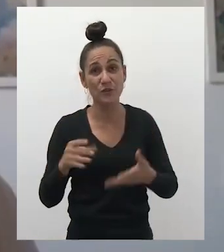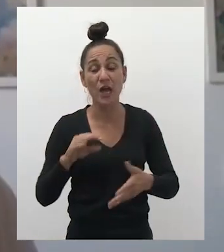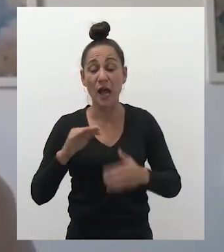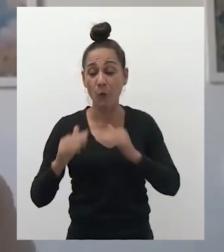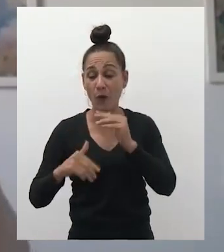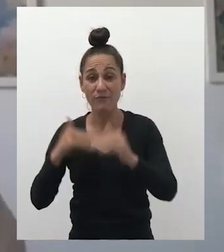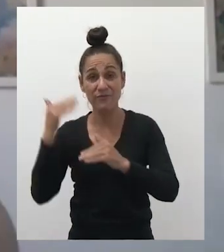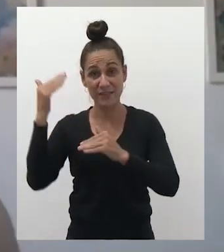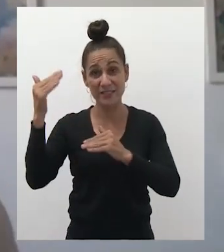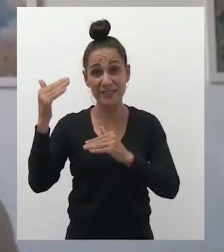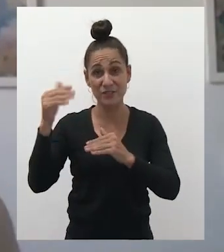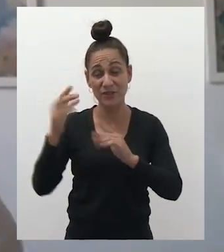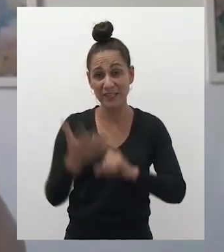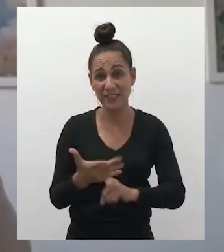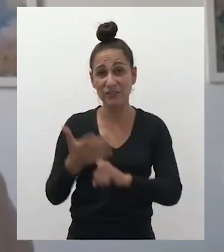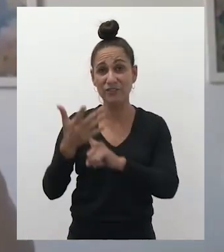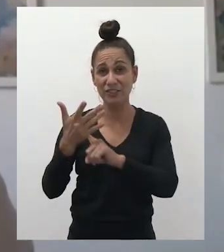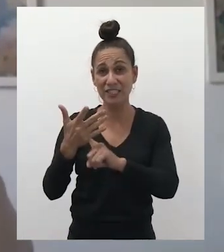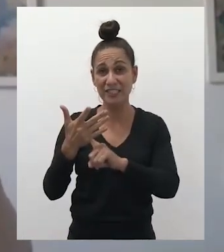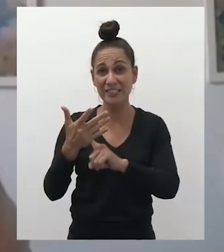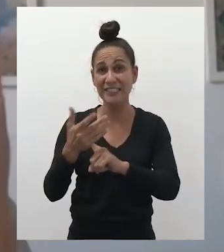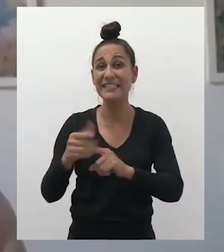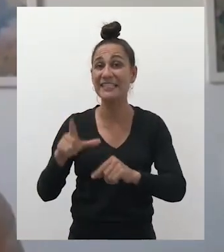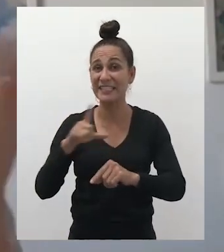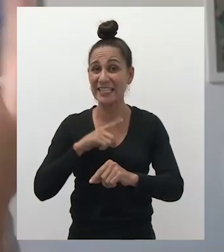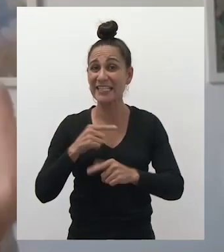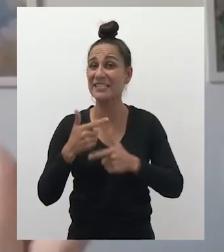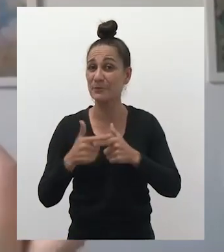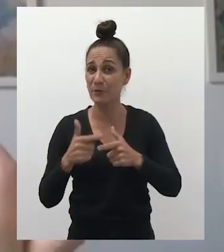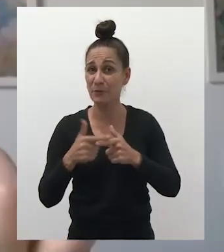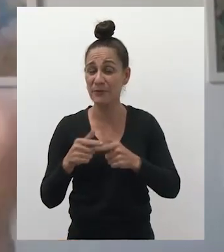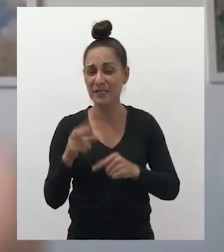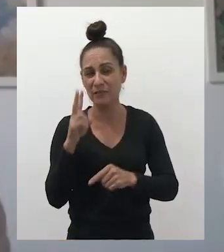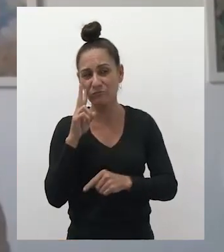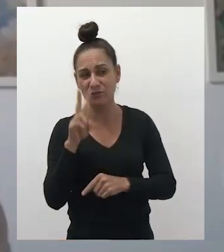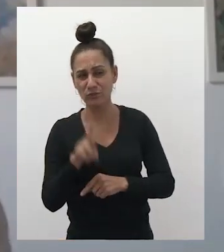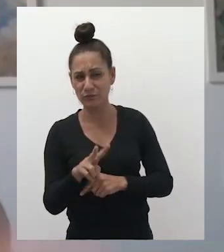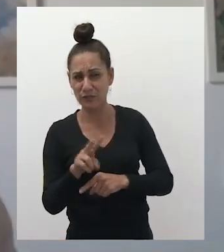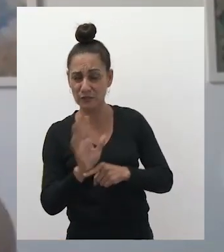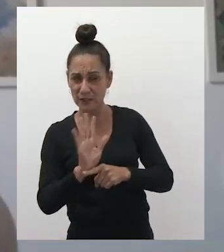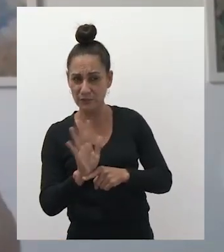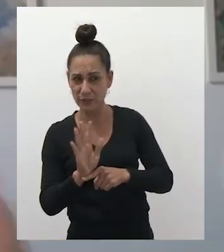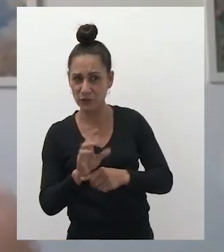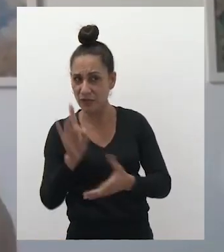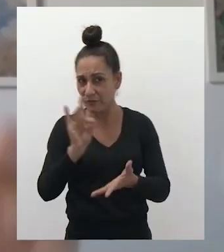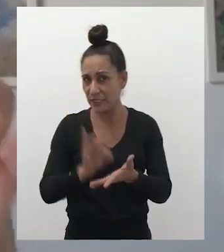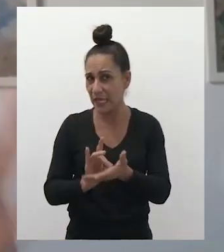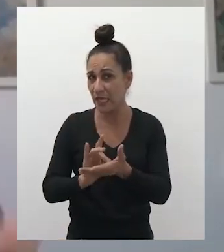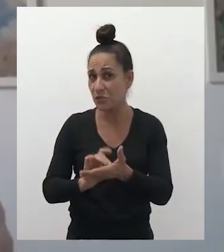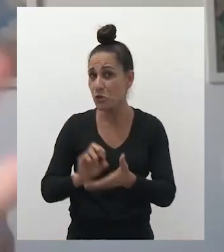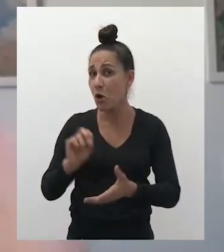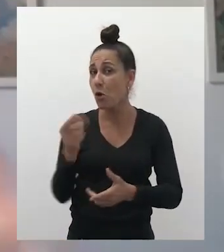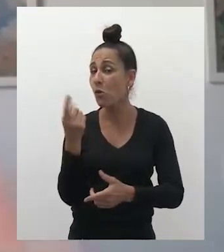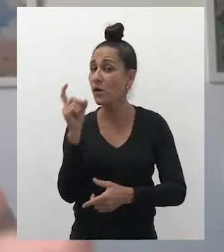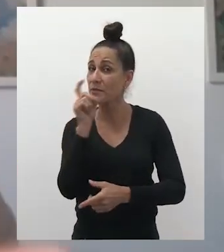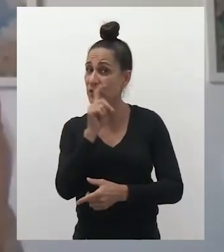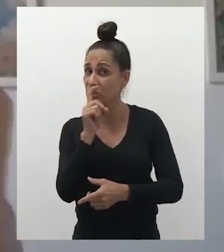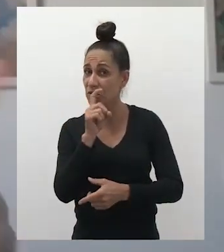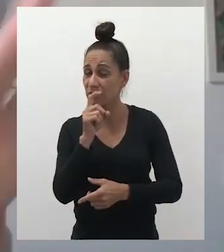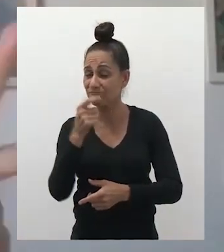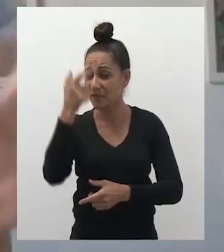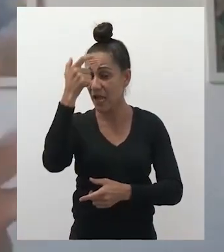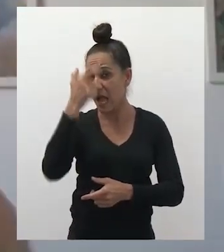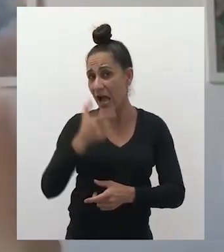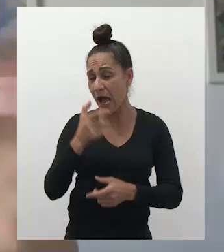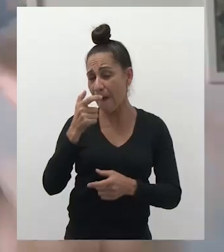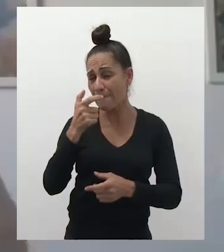da tecnologia traz essa temeridade. Será que o que eu estou vendo nesse vídeo é verdade? Será que essa é a pessoa que